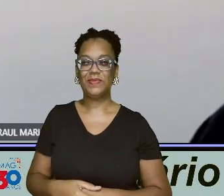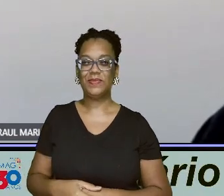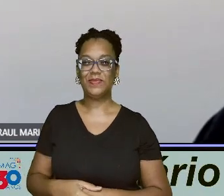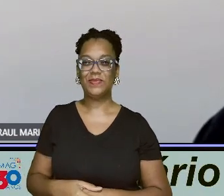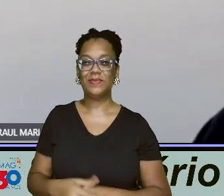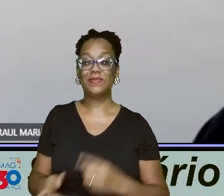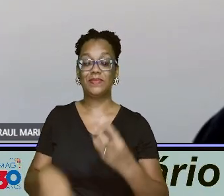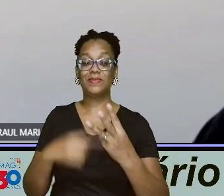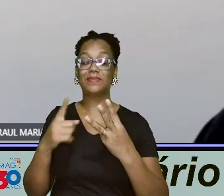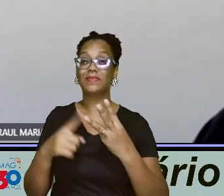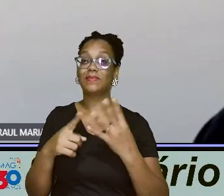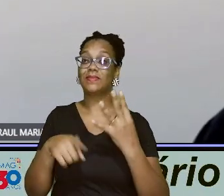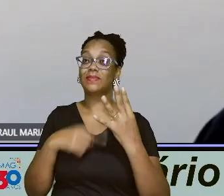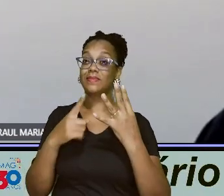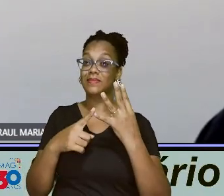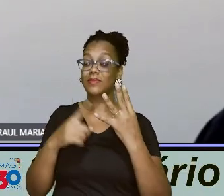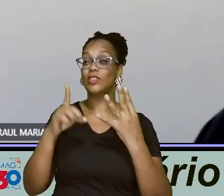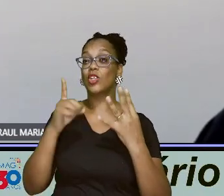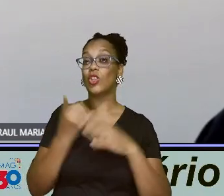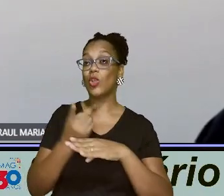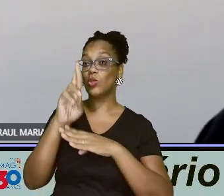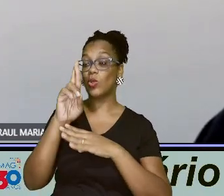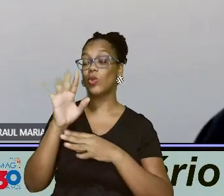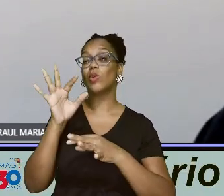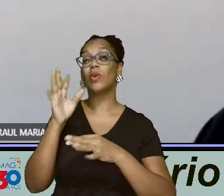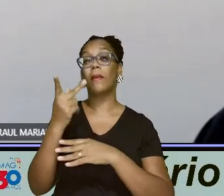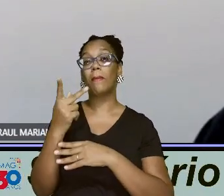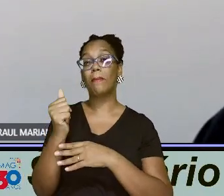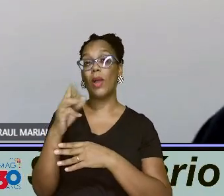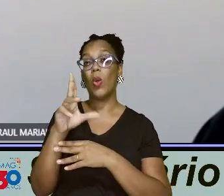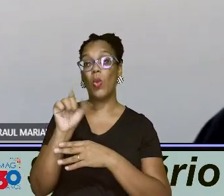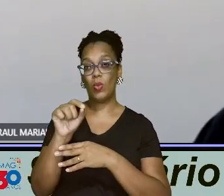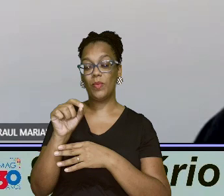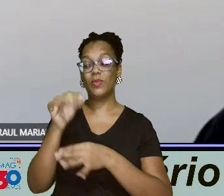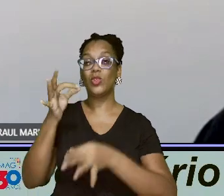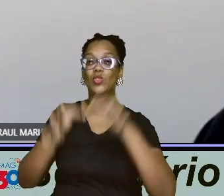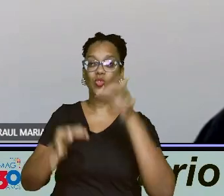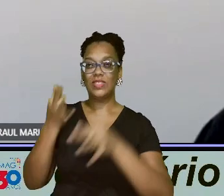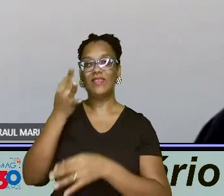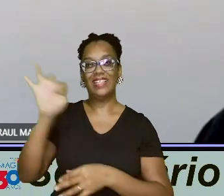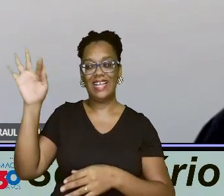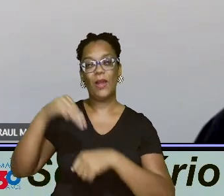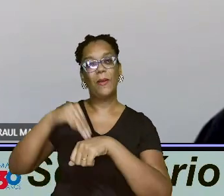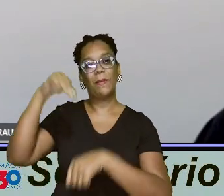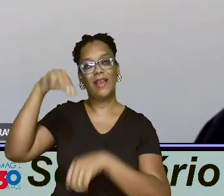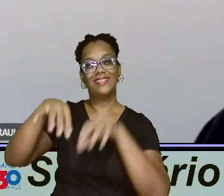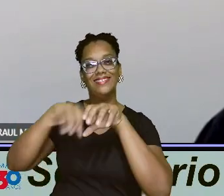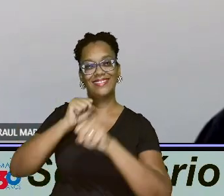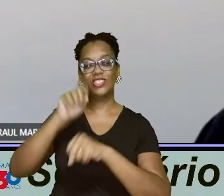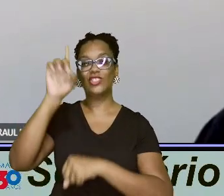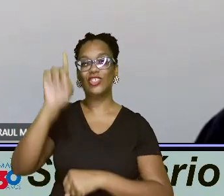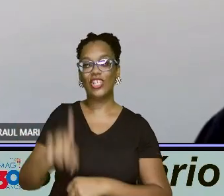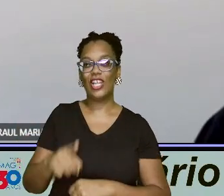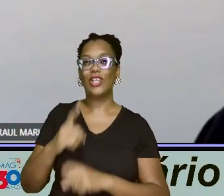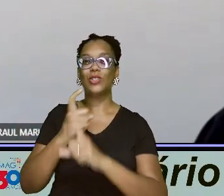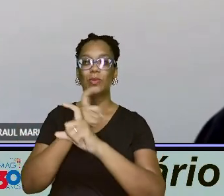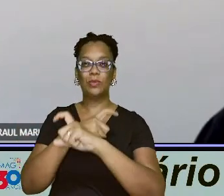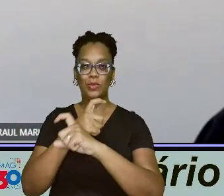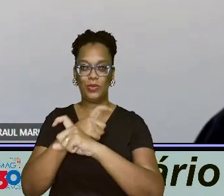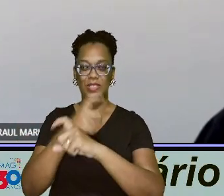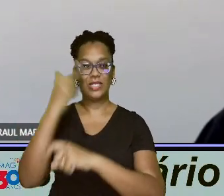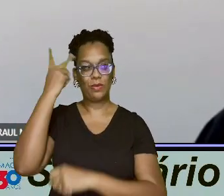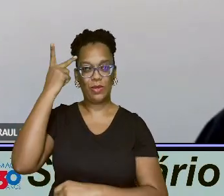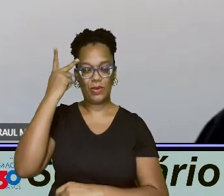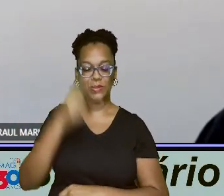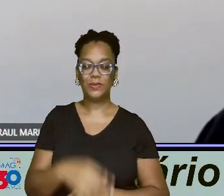Alberto Sano, juiz federal da 5ª Vara Civil de São Paulo, mestre em Direito pela Pontifícia Universidade Católica de São Paulo, e